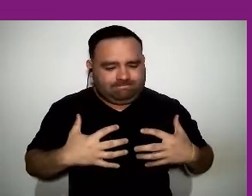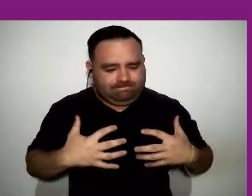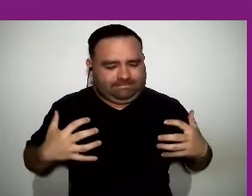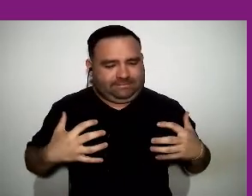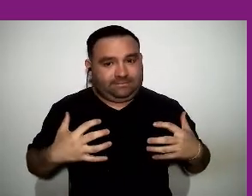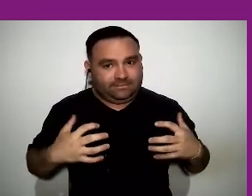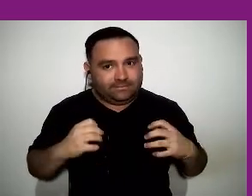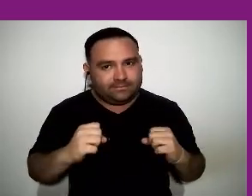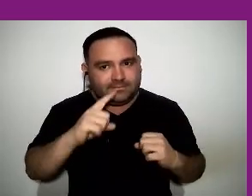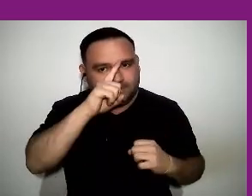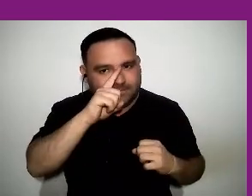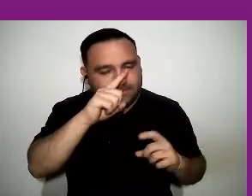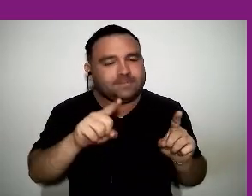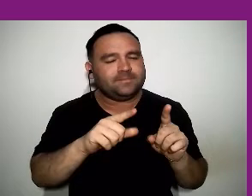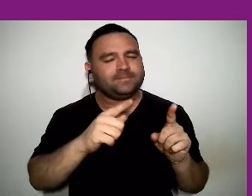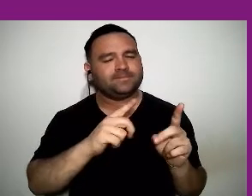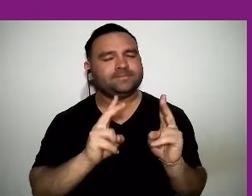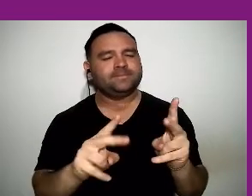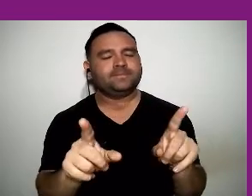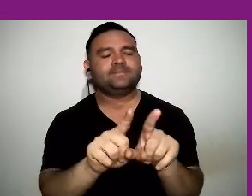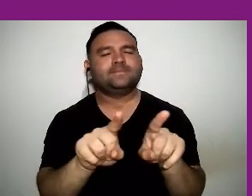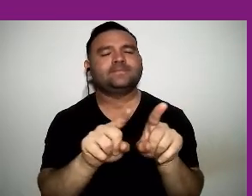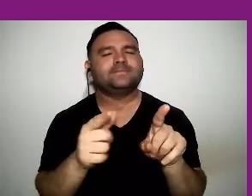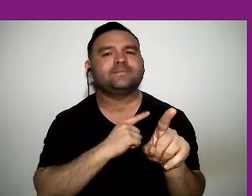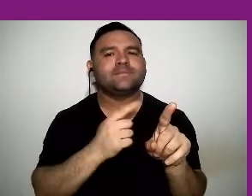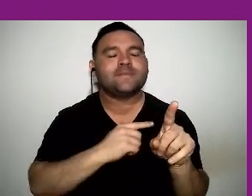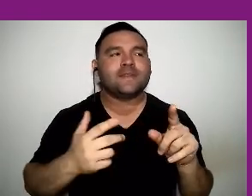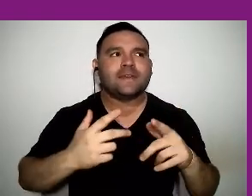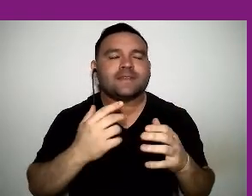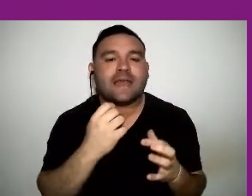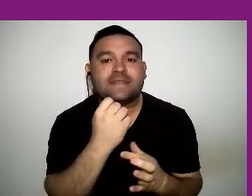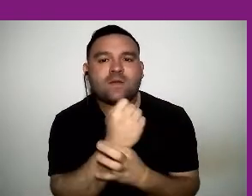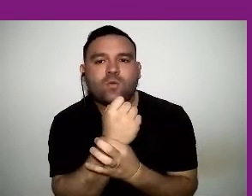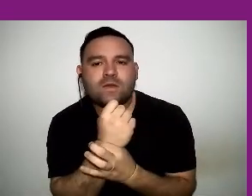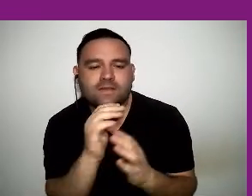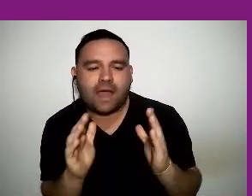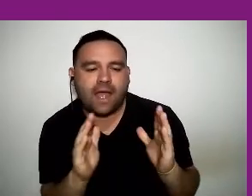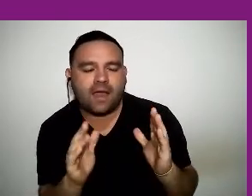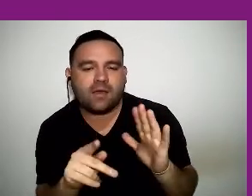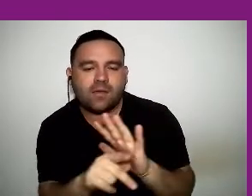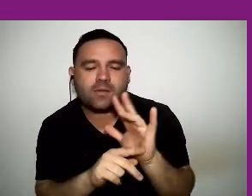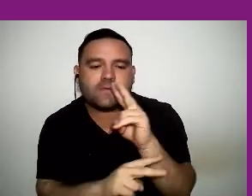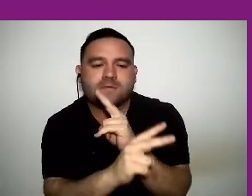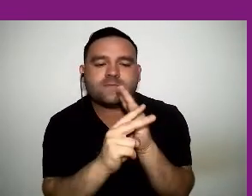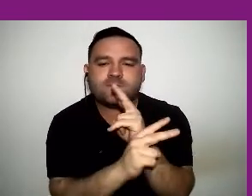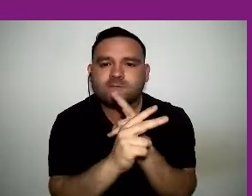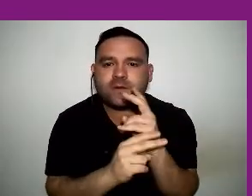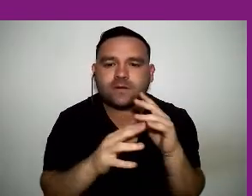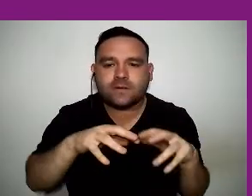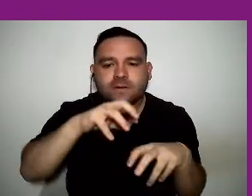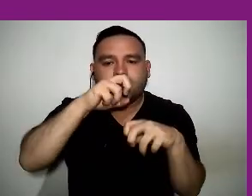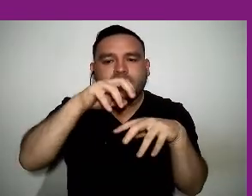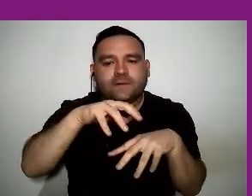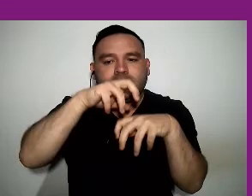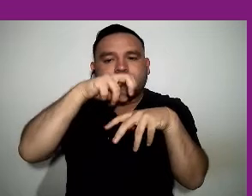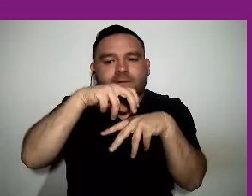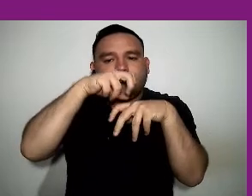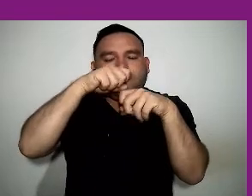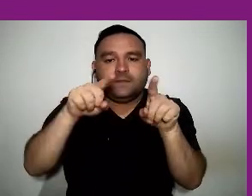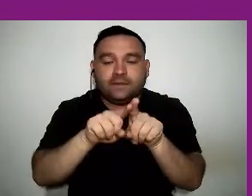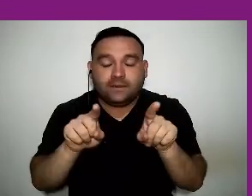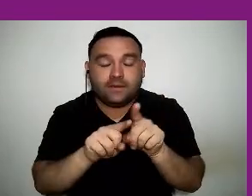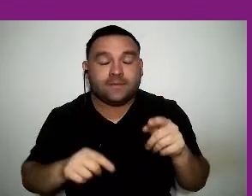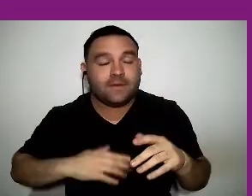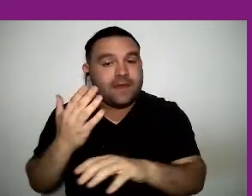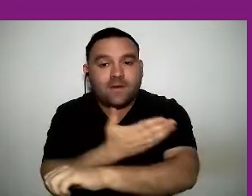Então, a gente sempre sabe que tem uma janela segura de ventilação e que ela geralmente é